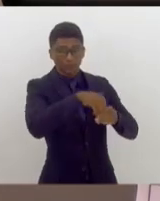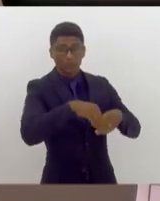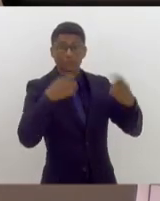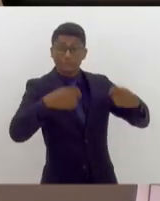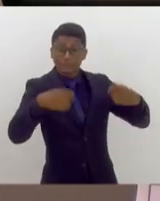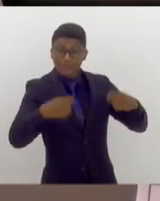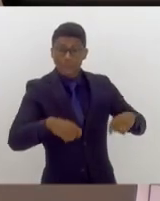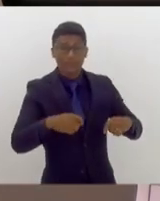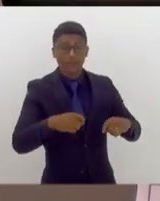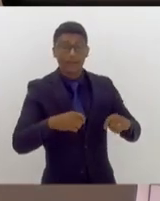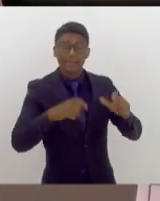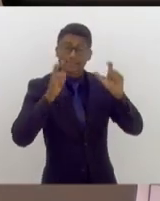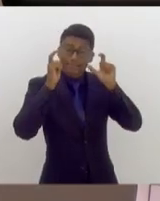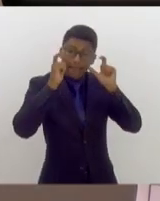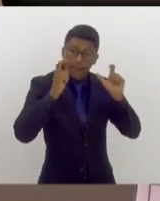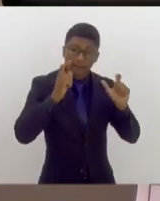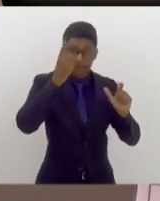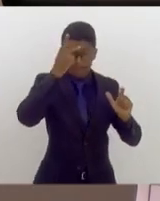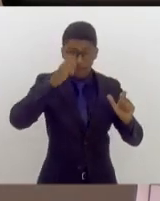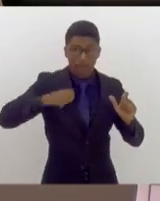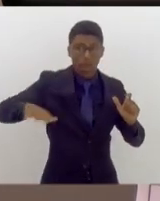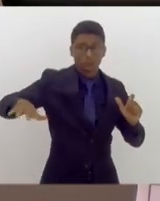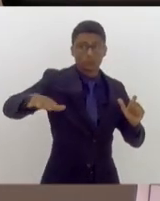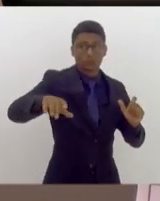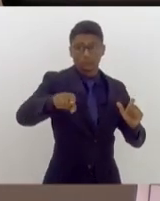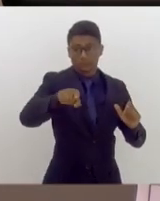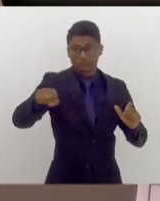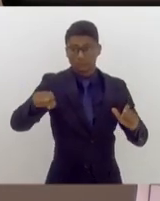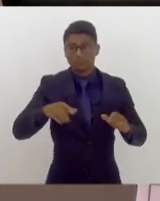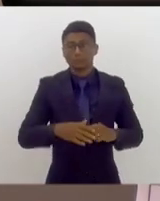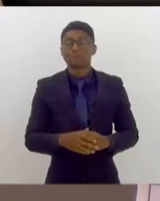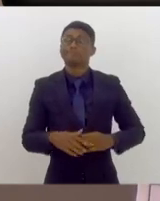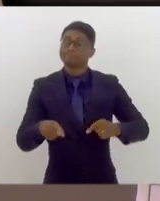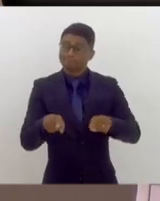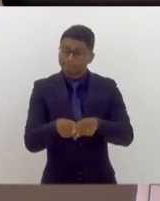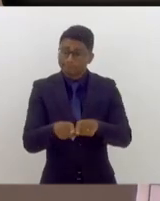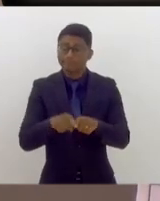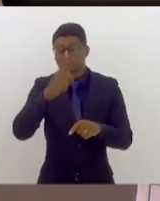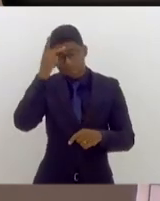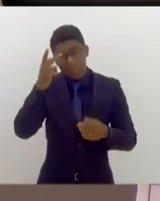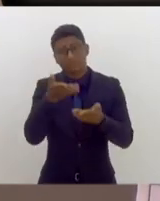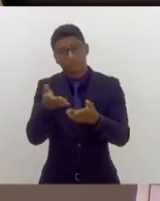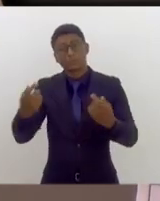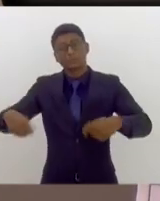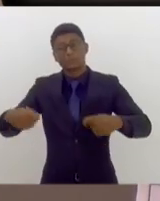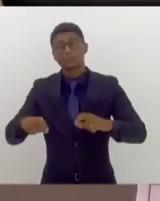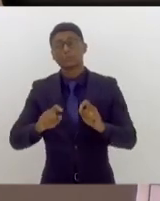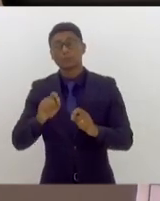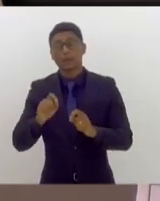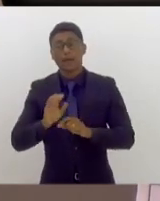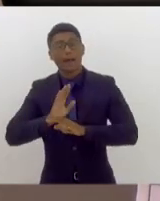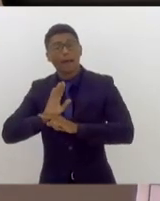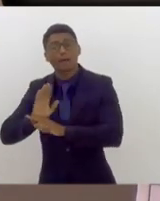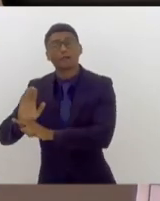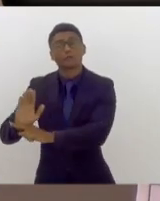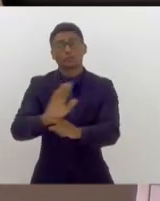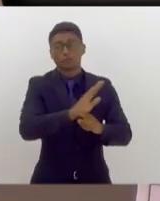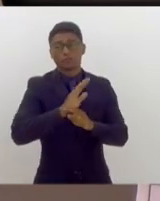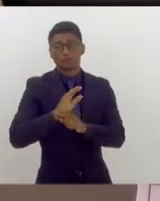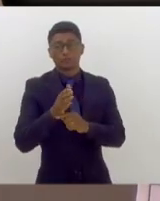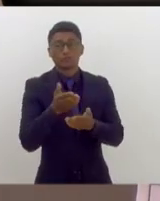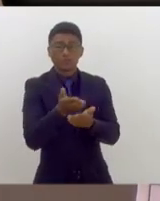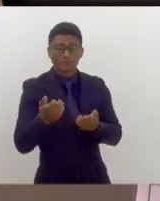onde os jovens e adultos estão, mas eles precisam ter condições também materiais, e condições materiais produzem